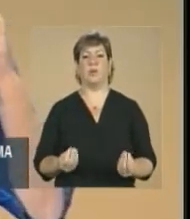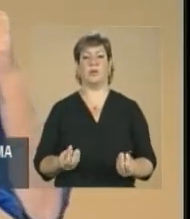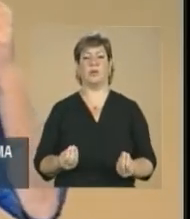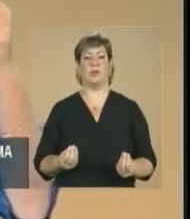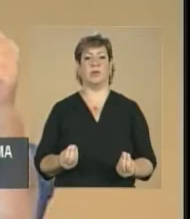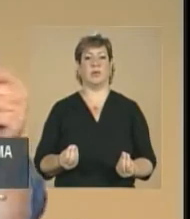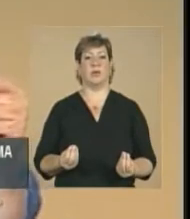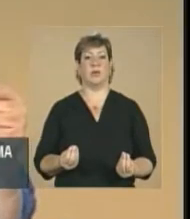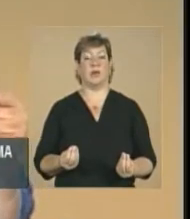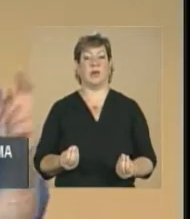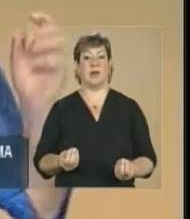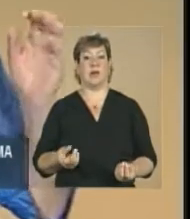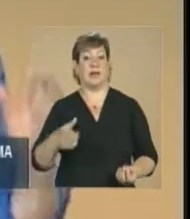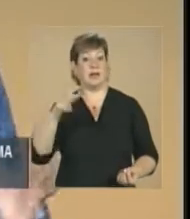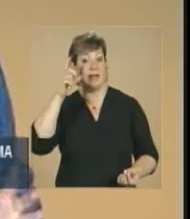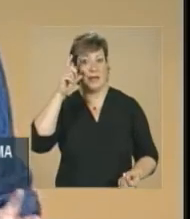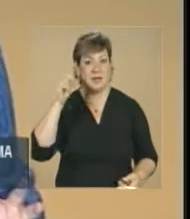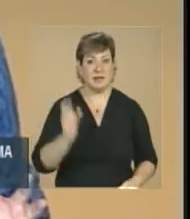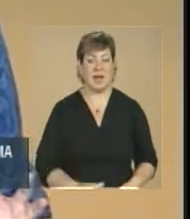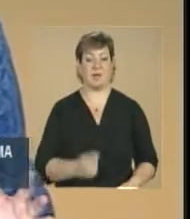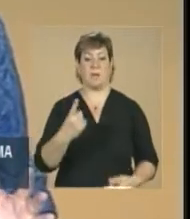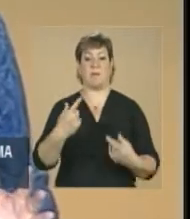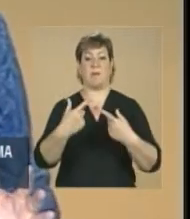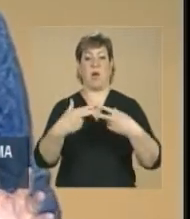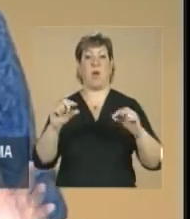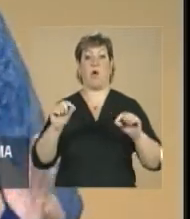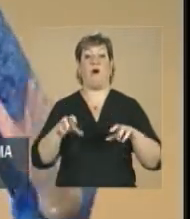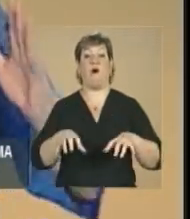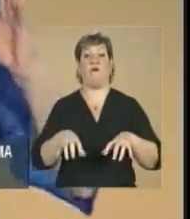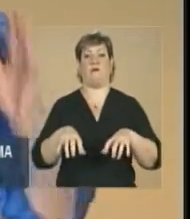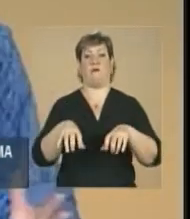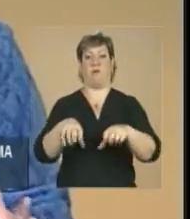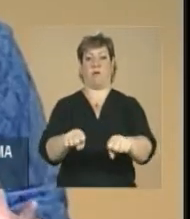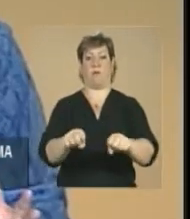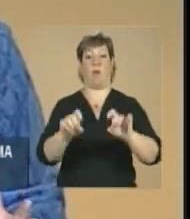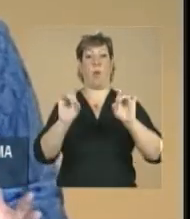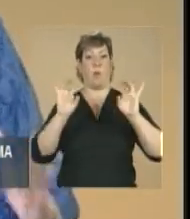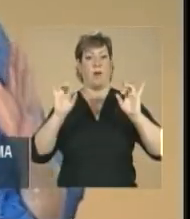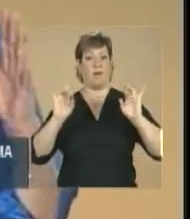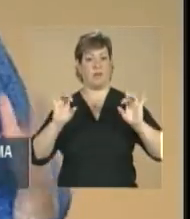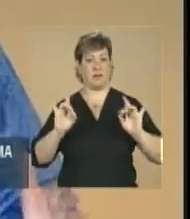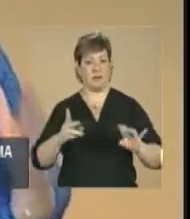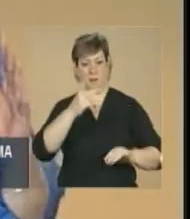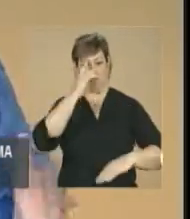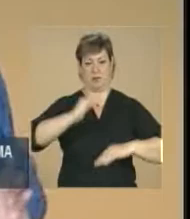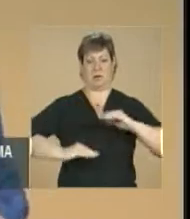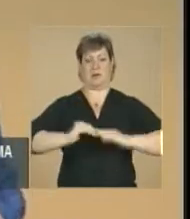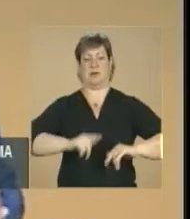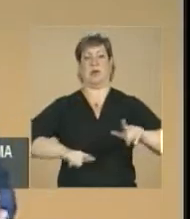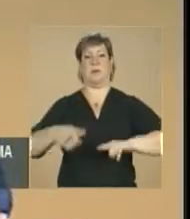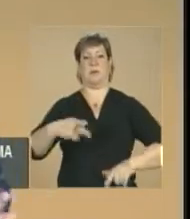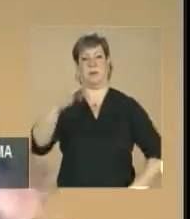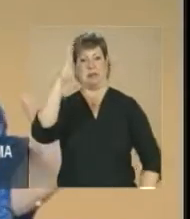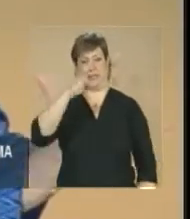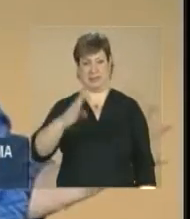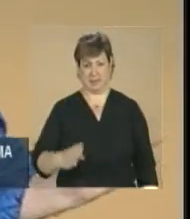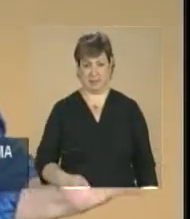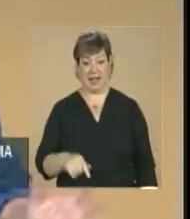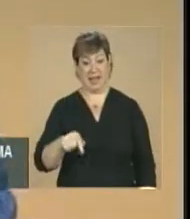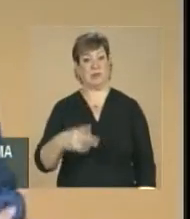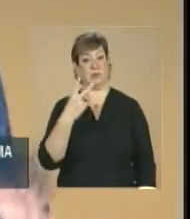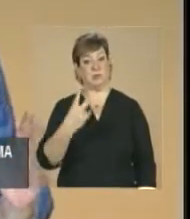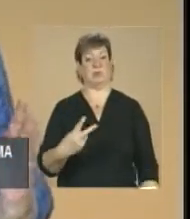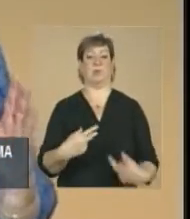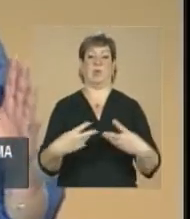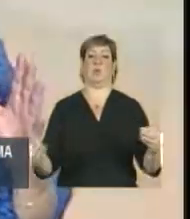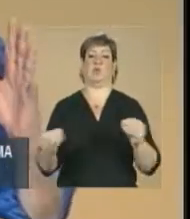interessados numa questão que é a formação, e qualificação do trabalhador brasileiro. Essas duas